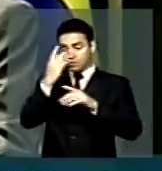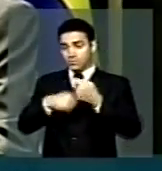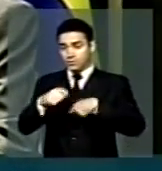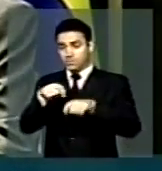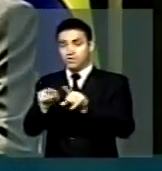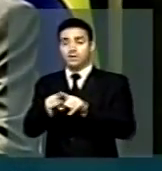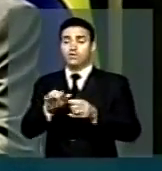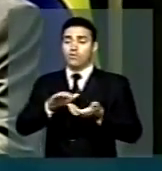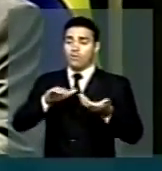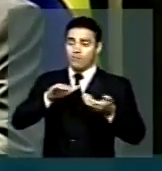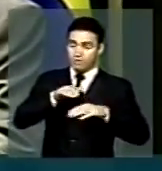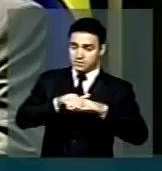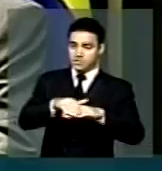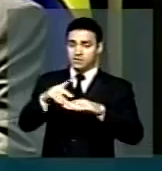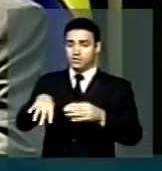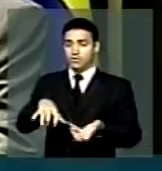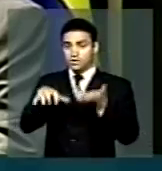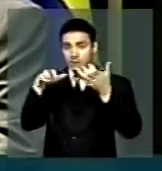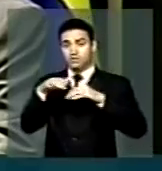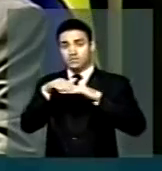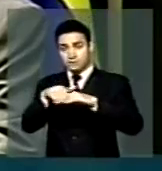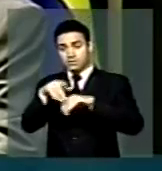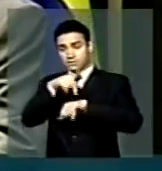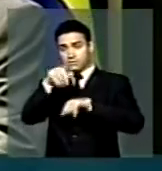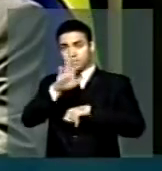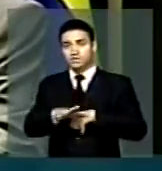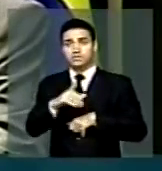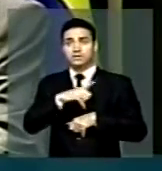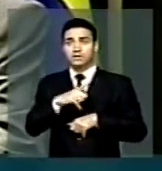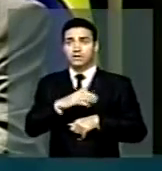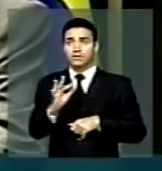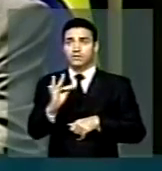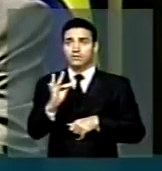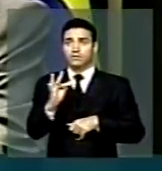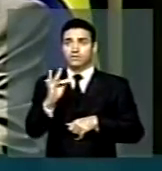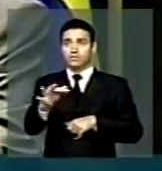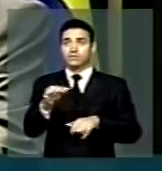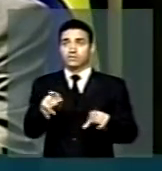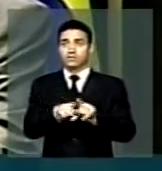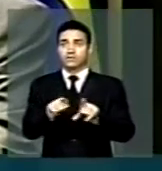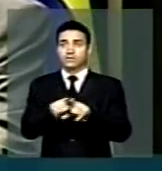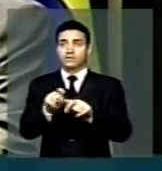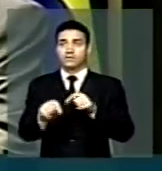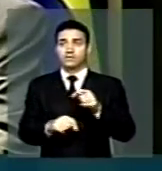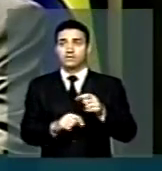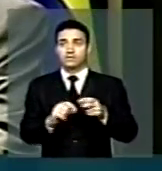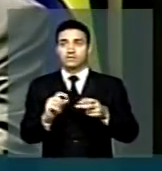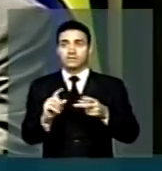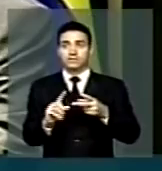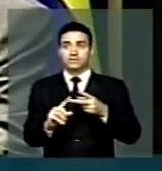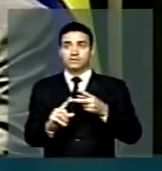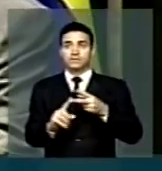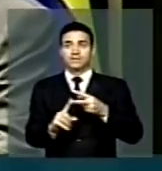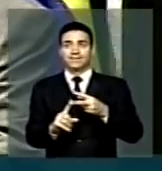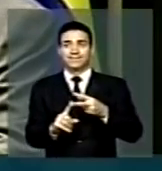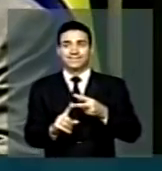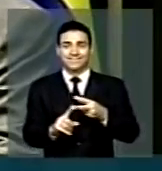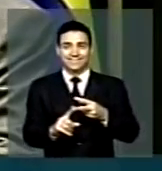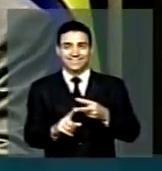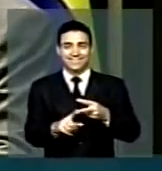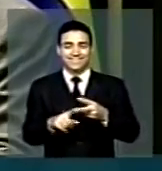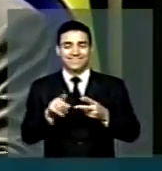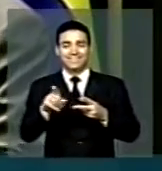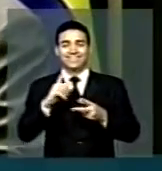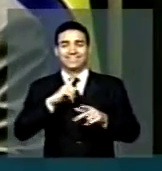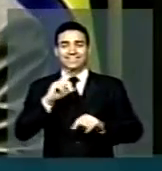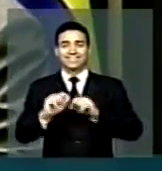Congresso e depois ao país, de que haveria um caminho. E devo dizer que se não fosse a permanente